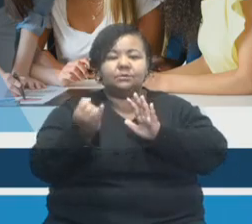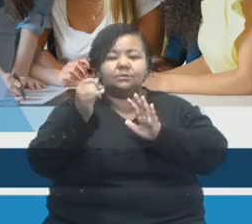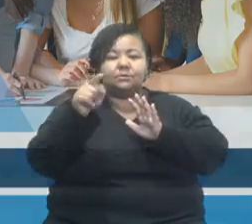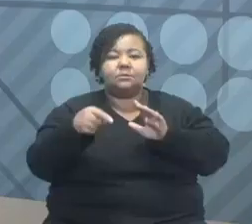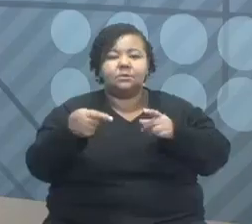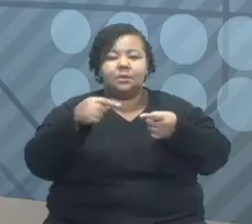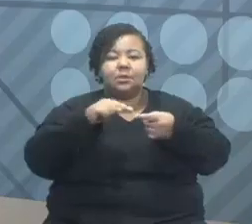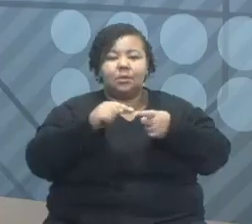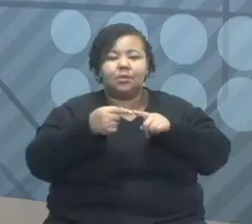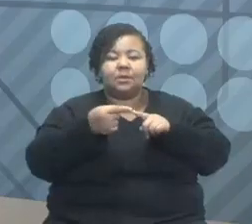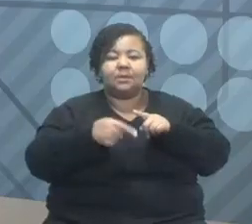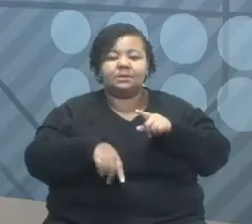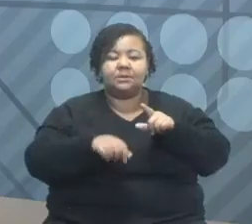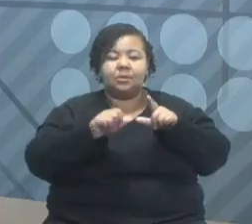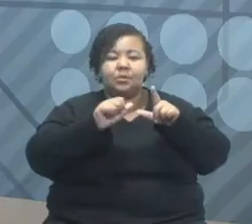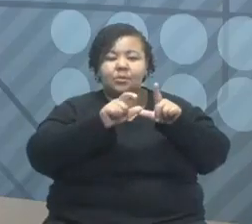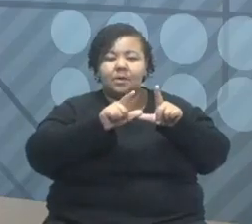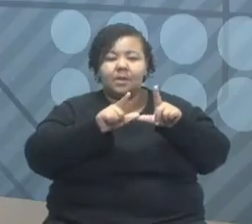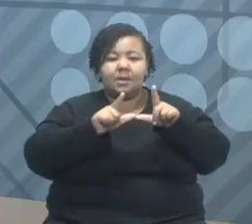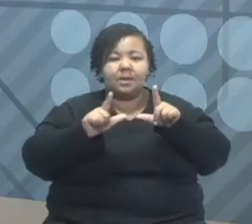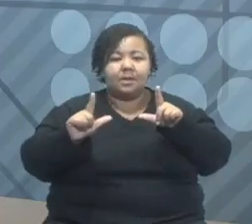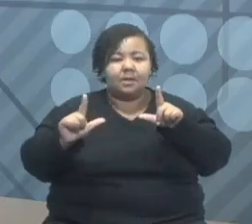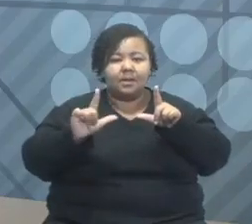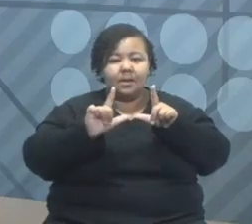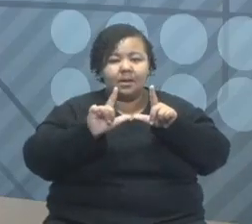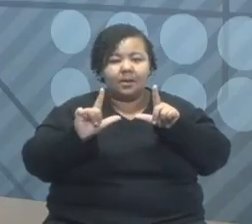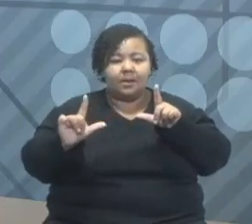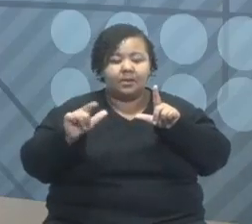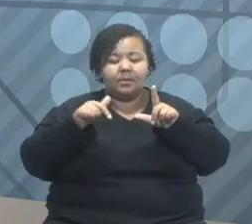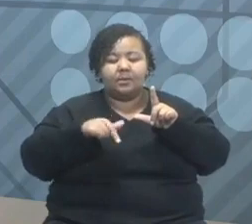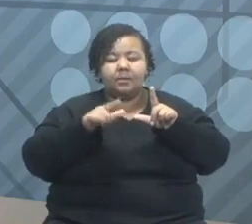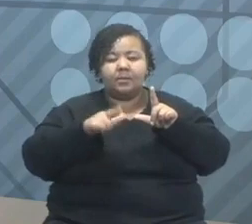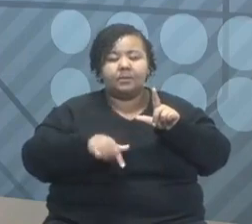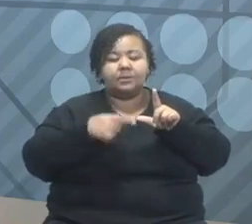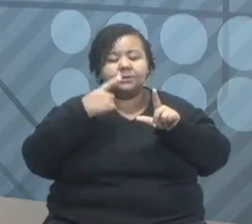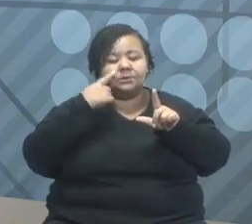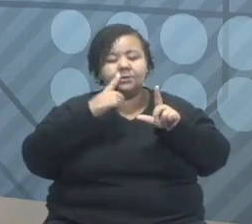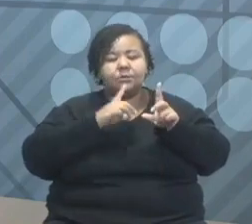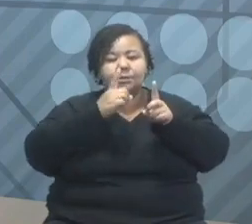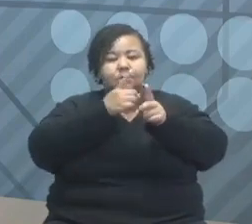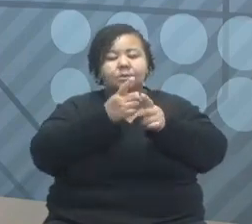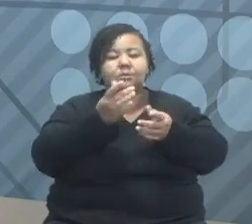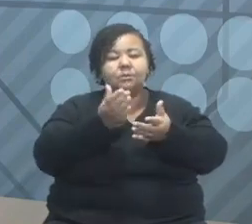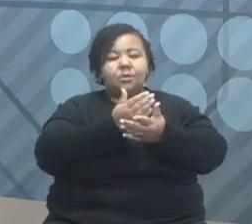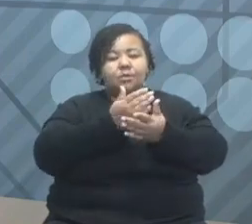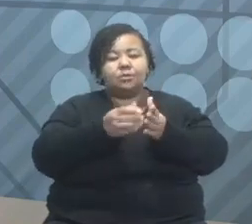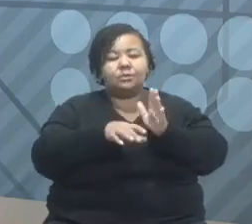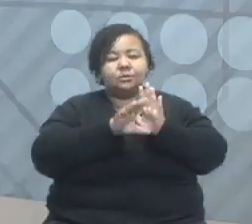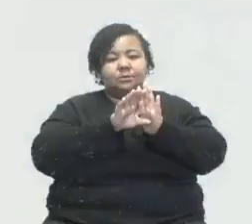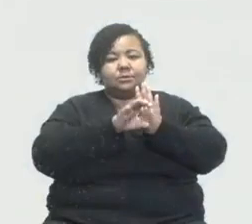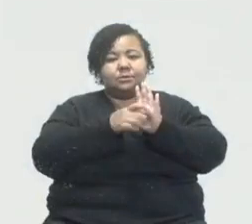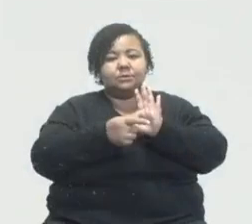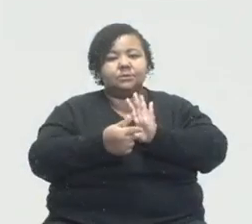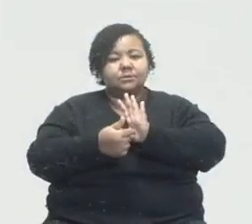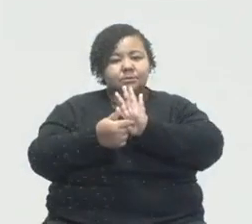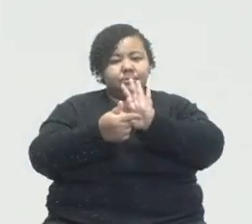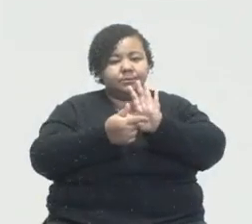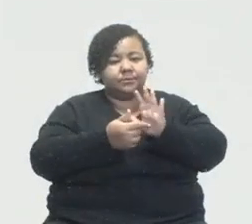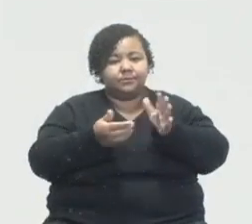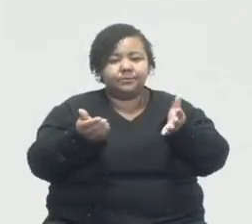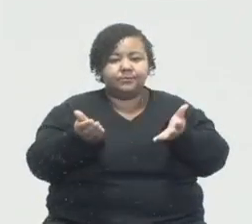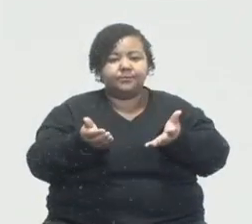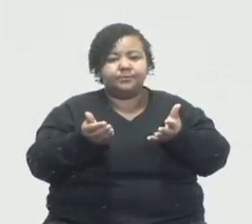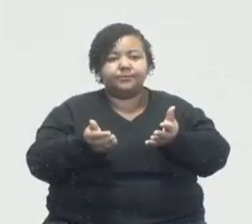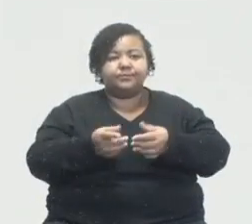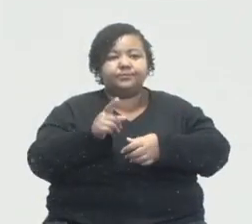combinação linear. Quando trabalhamos com espaços vetoriais, podemos nos deparar com alguns conceitos, como esse que eu vou apresentar para você agora.